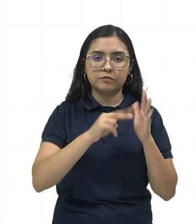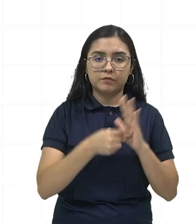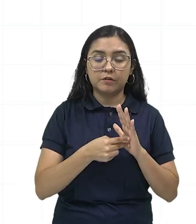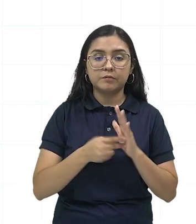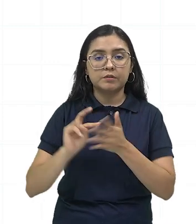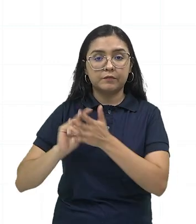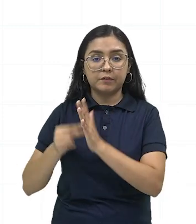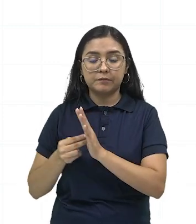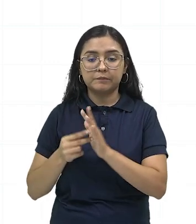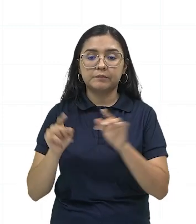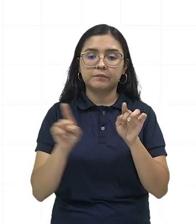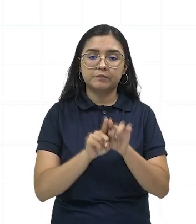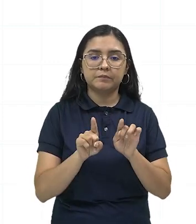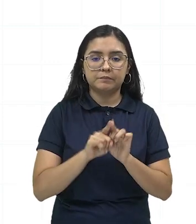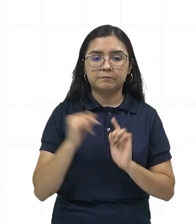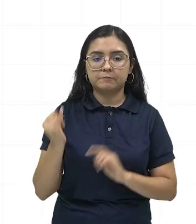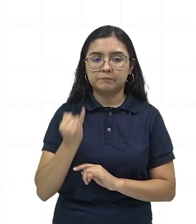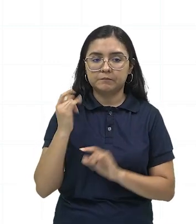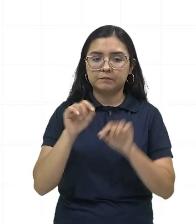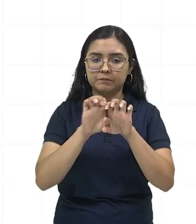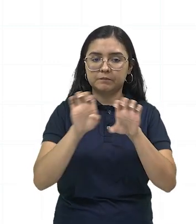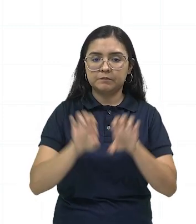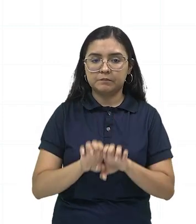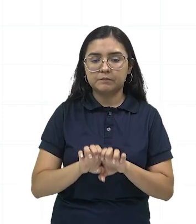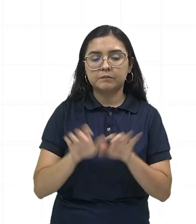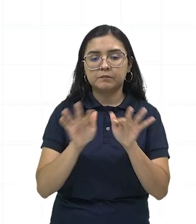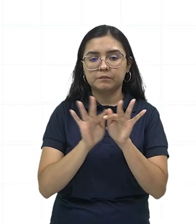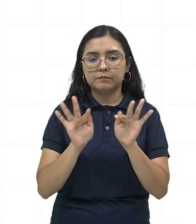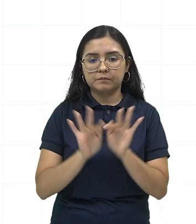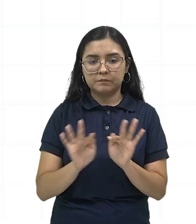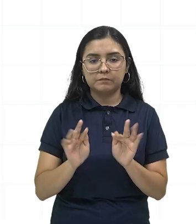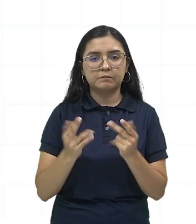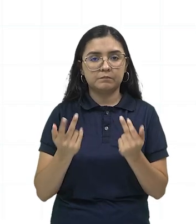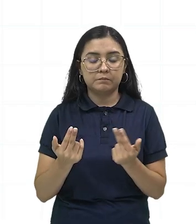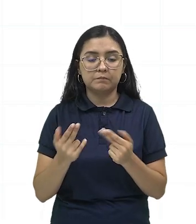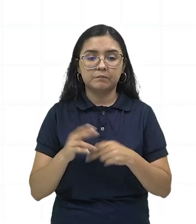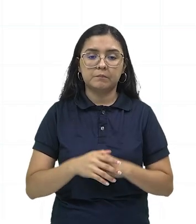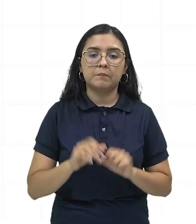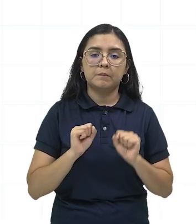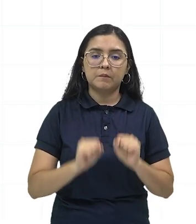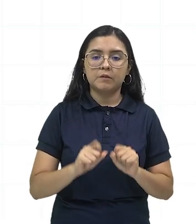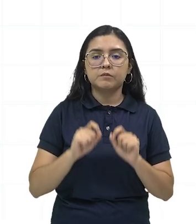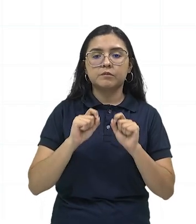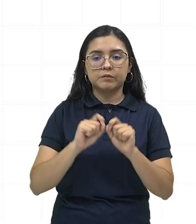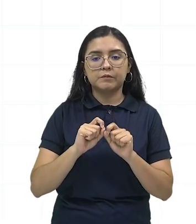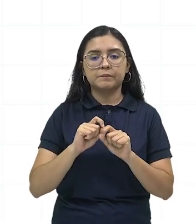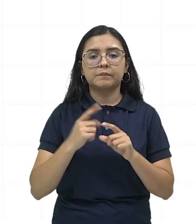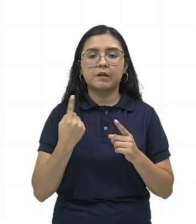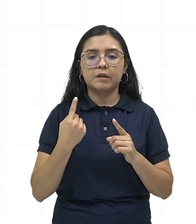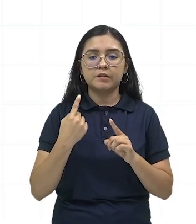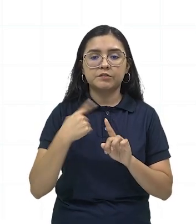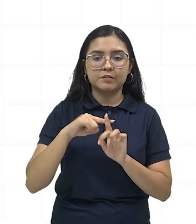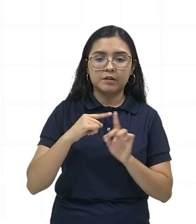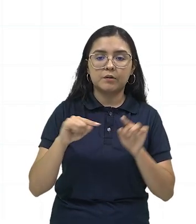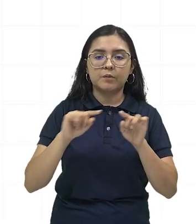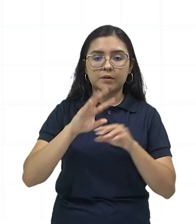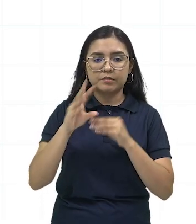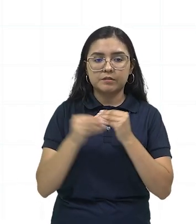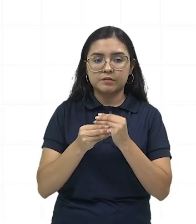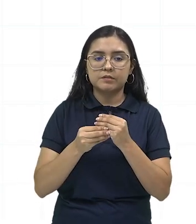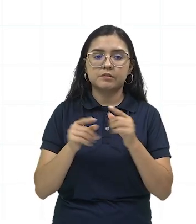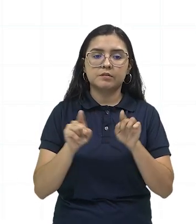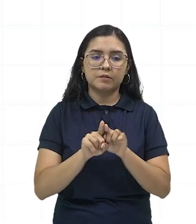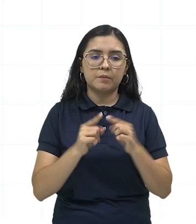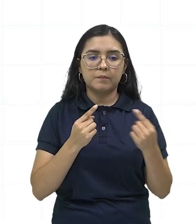que tem igual importância na estrutura da frase. Então elas podem indicar adição, oposição, alternativa,